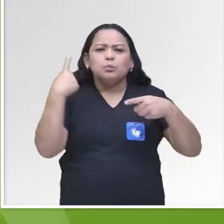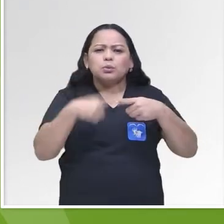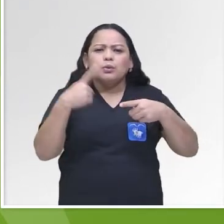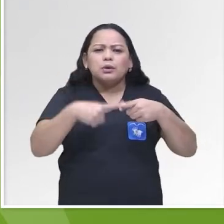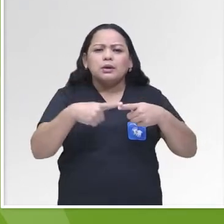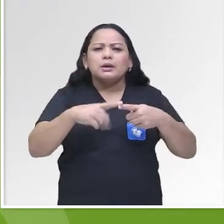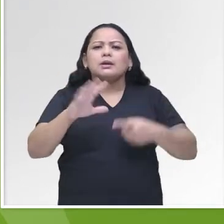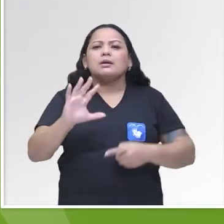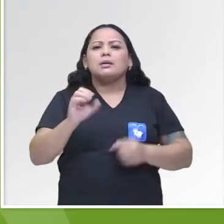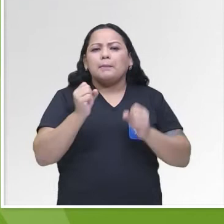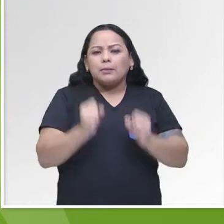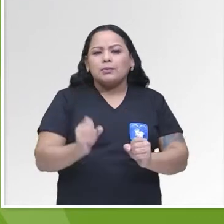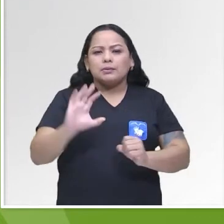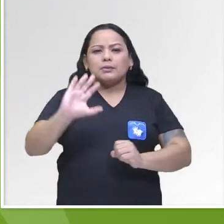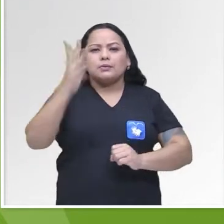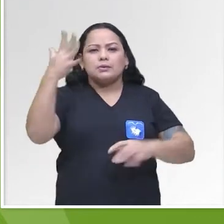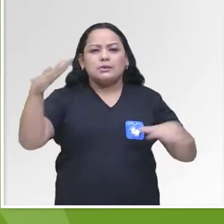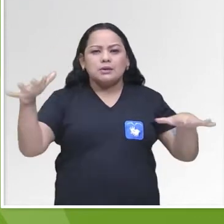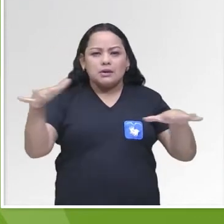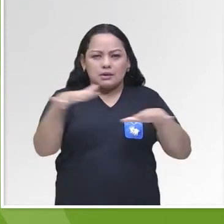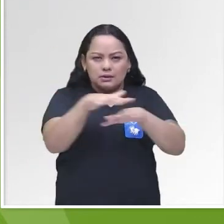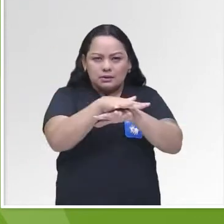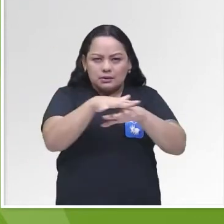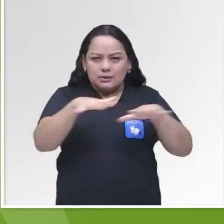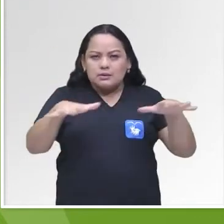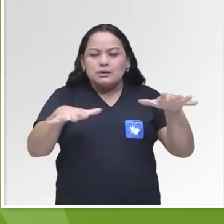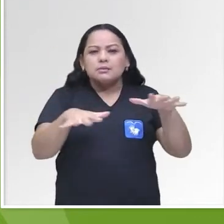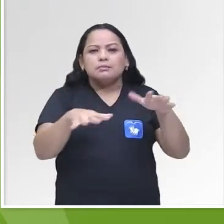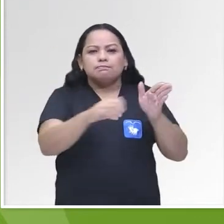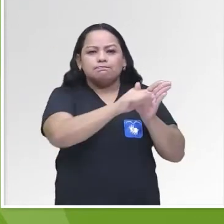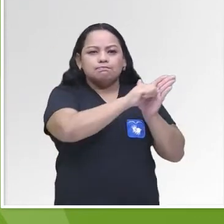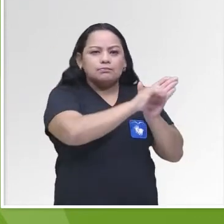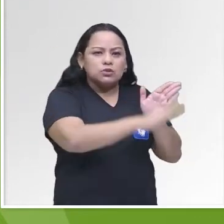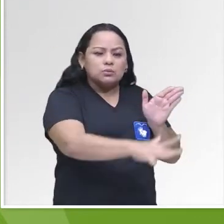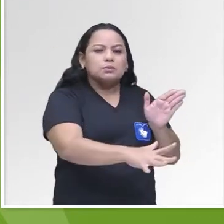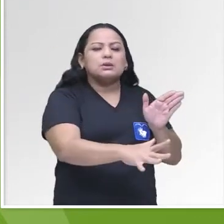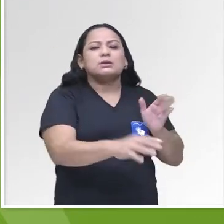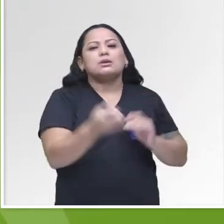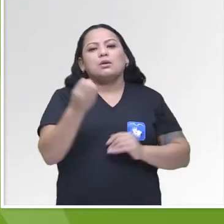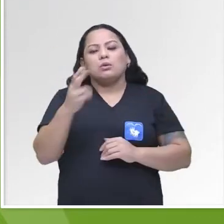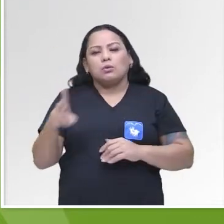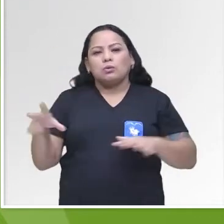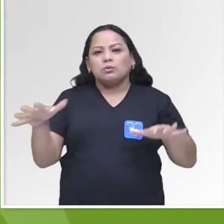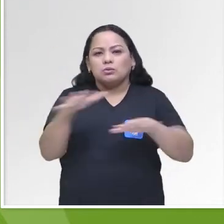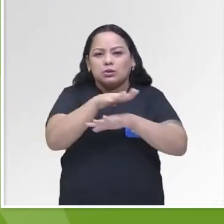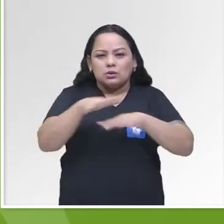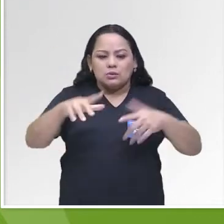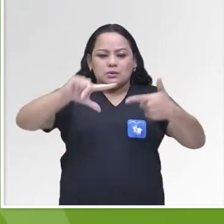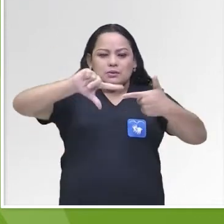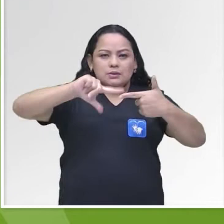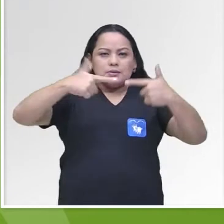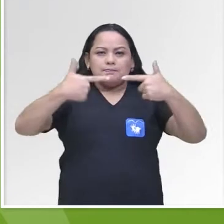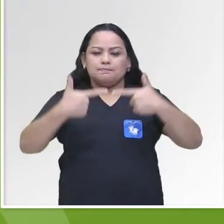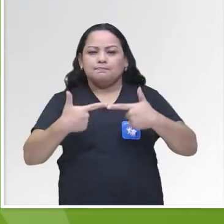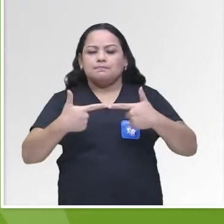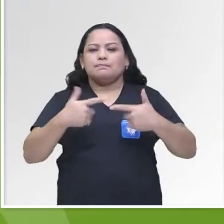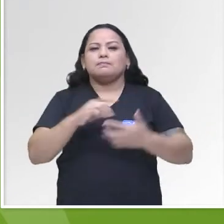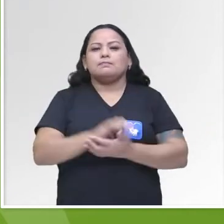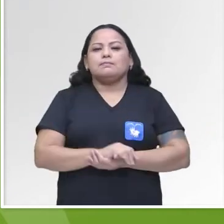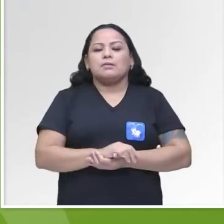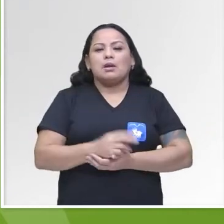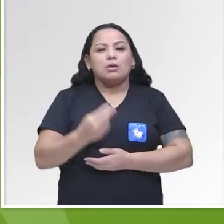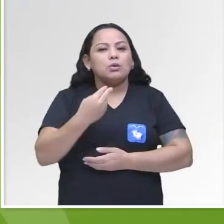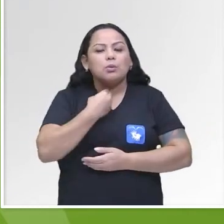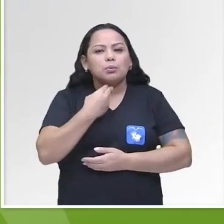ocorra a isomeria geométrica ou cis trans. Não esqueçam dessa